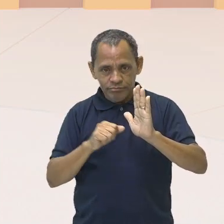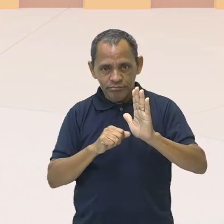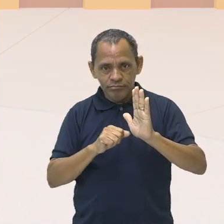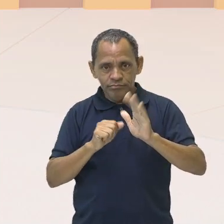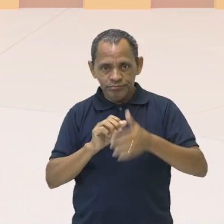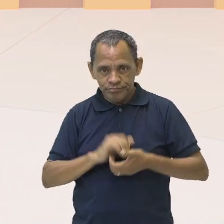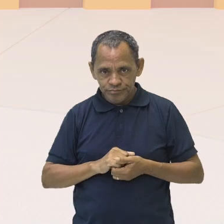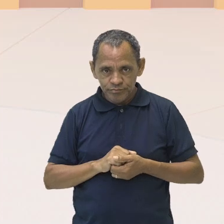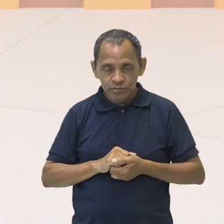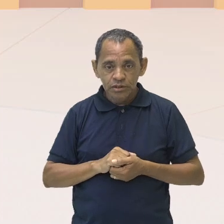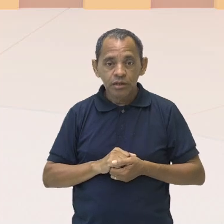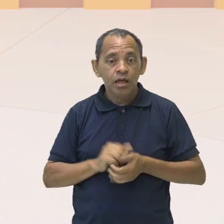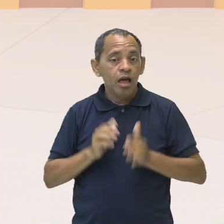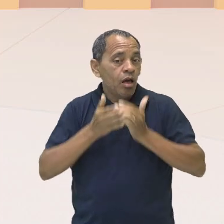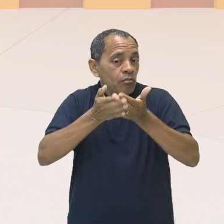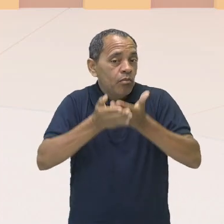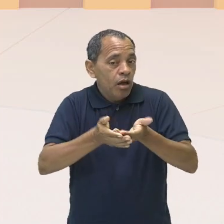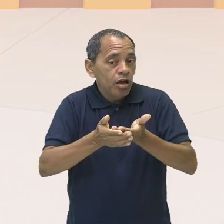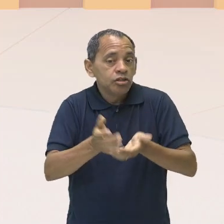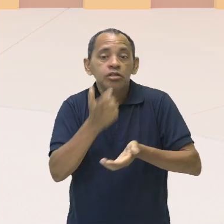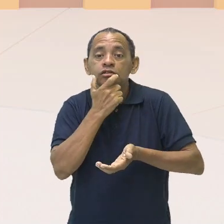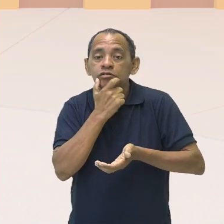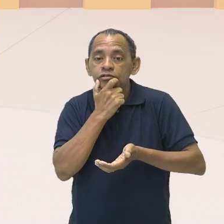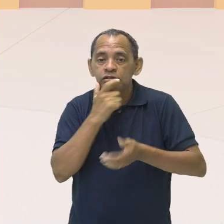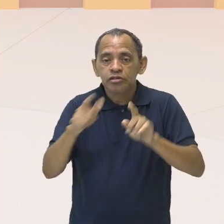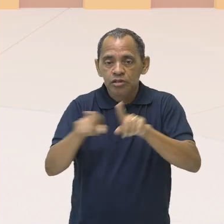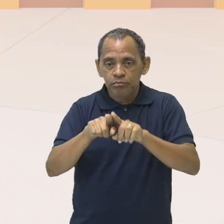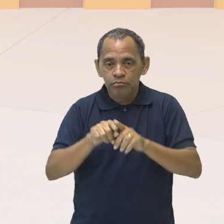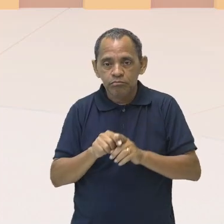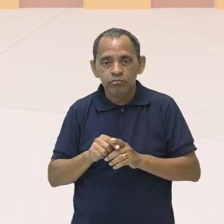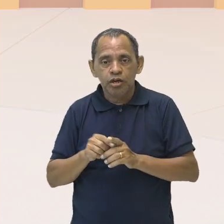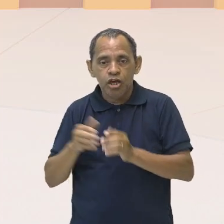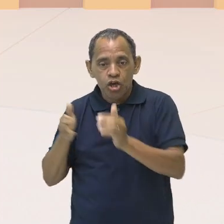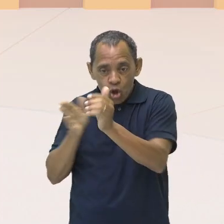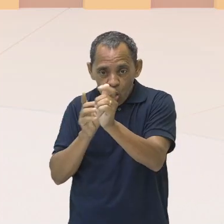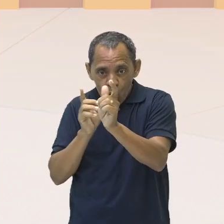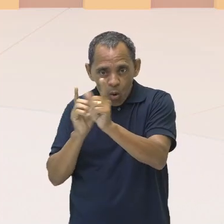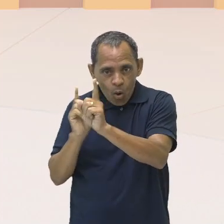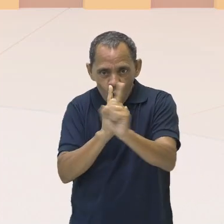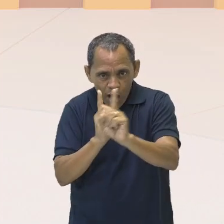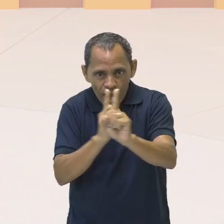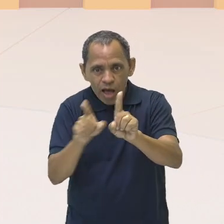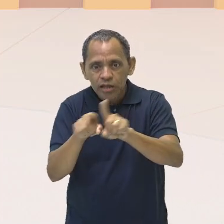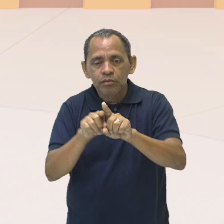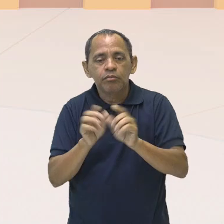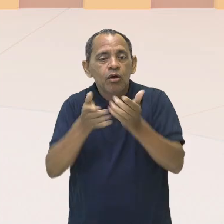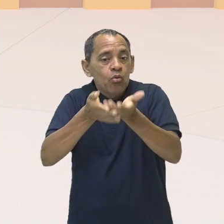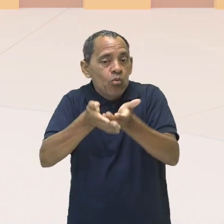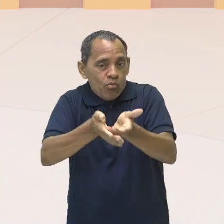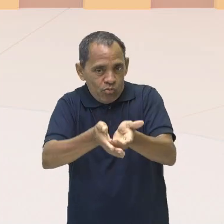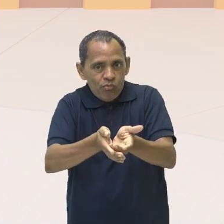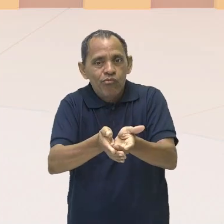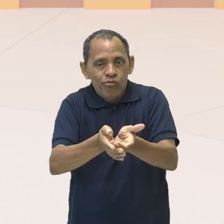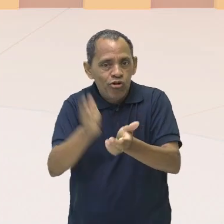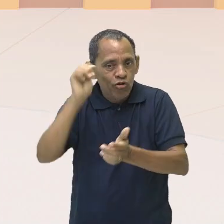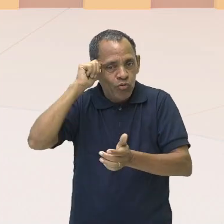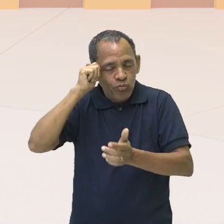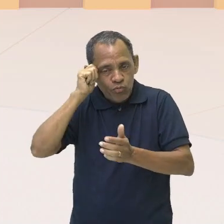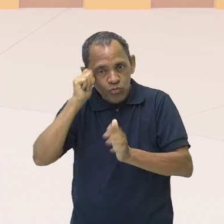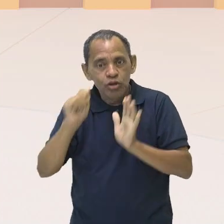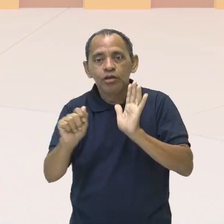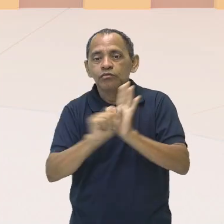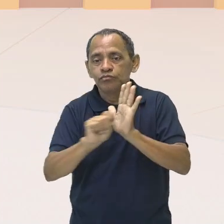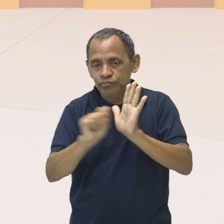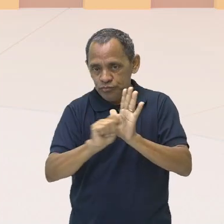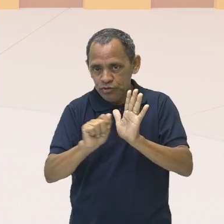a Marinha Britânica perseguia, interceptava e aprisionava os navios negreiros que transportavam